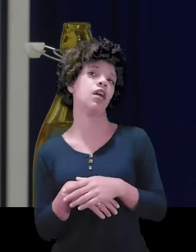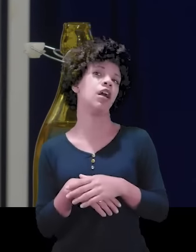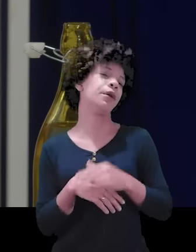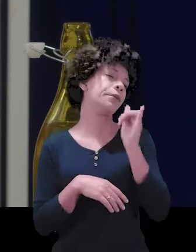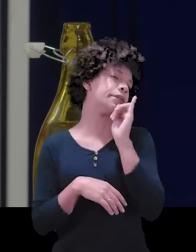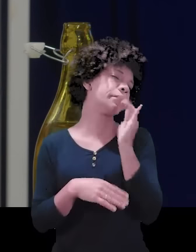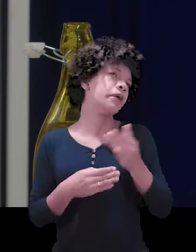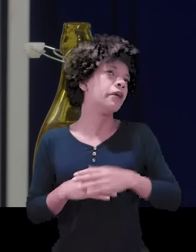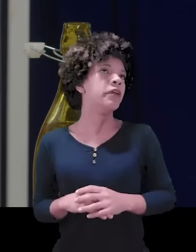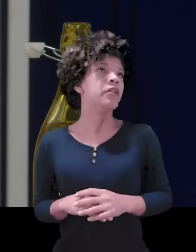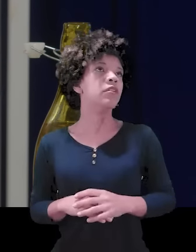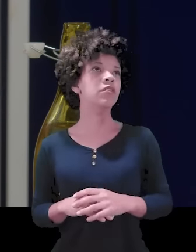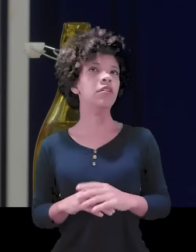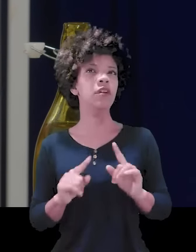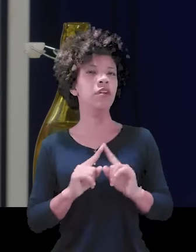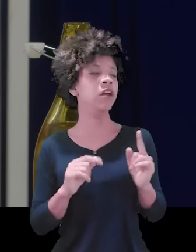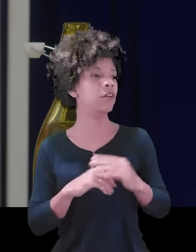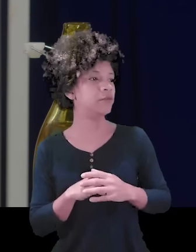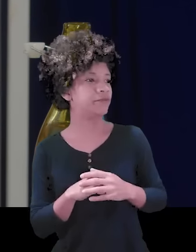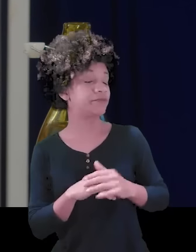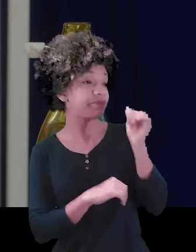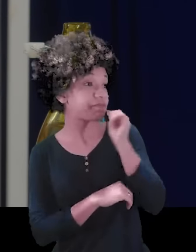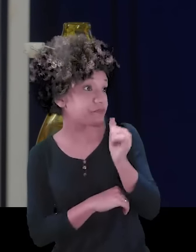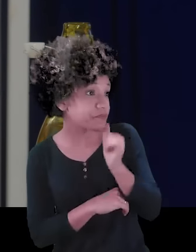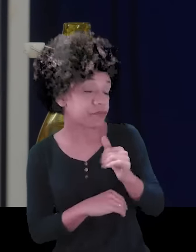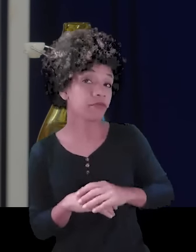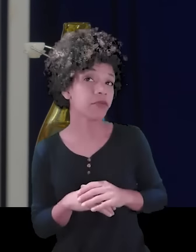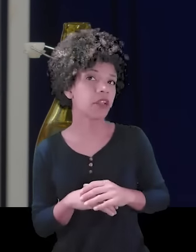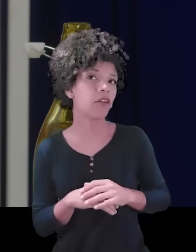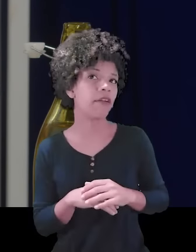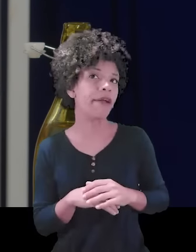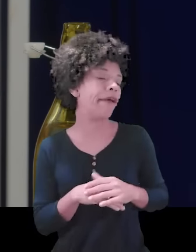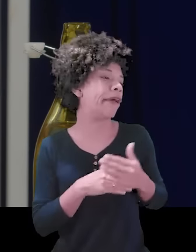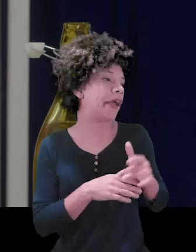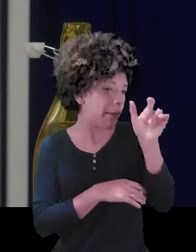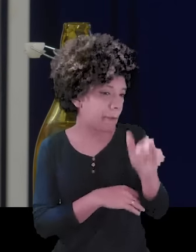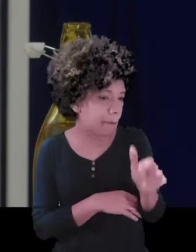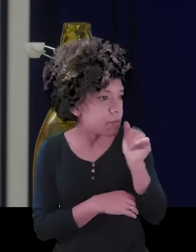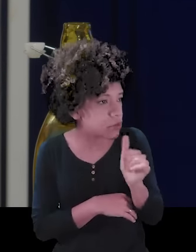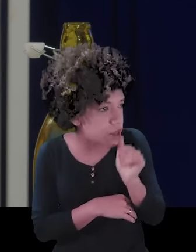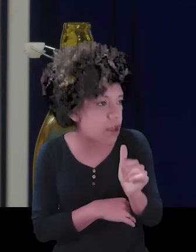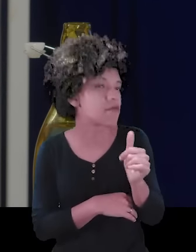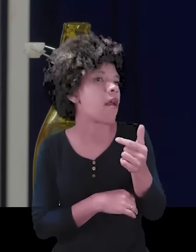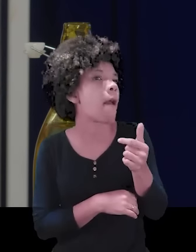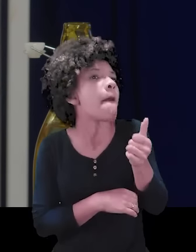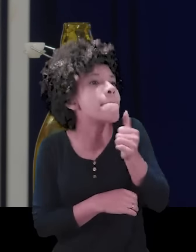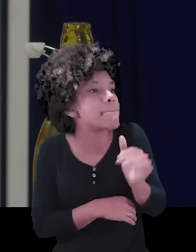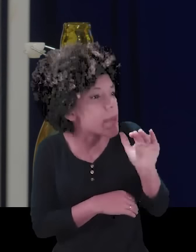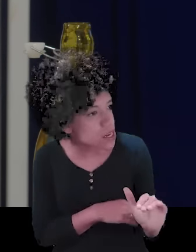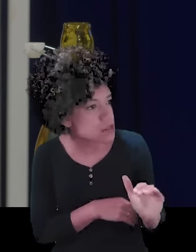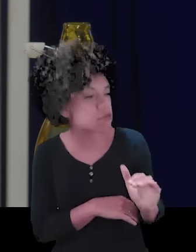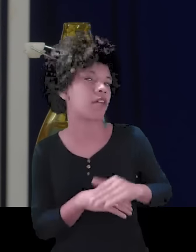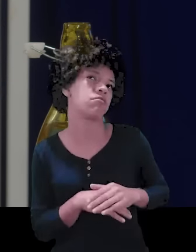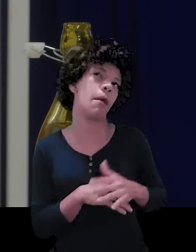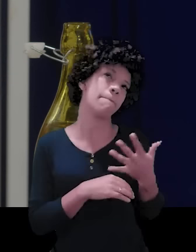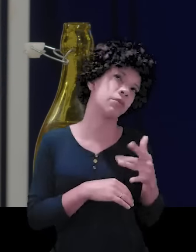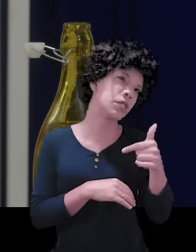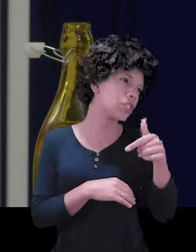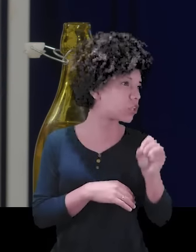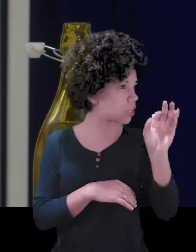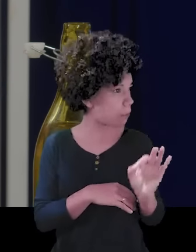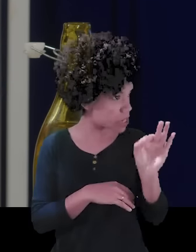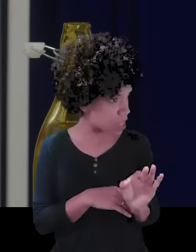gênero por exemplo é mulheres são mulheres e meninas são mais ou